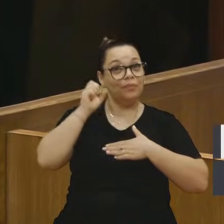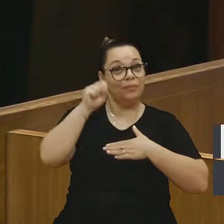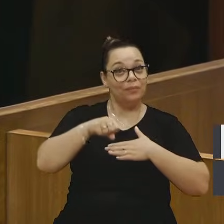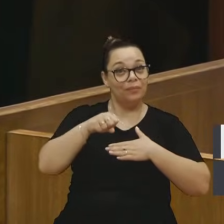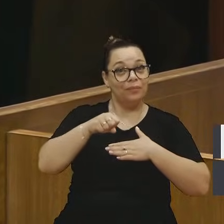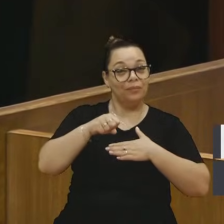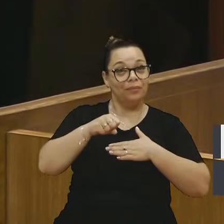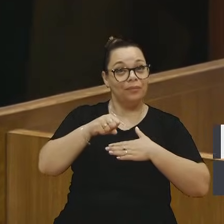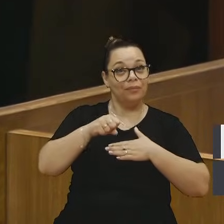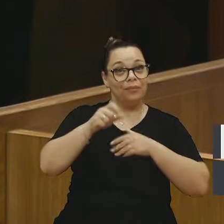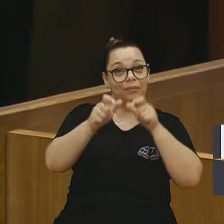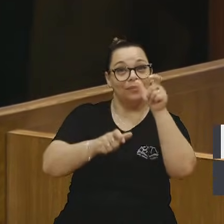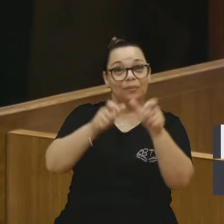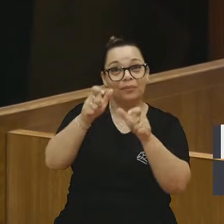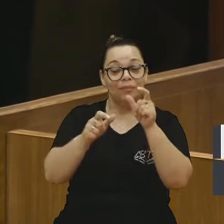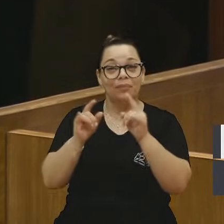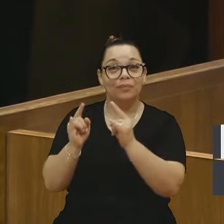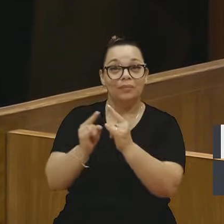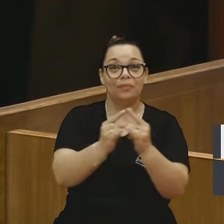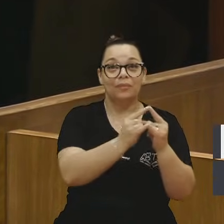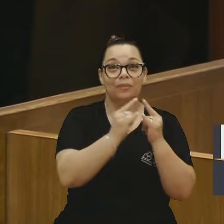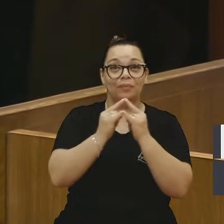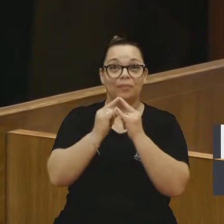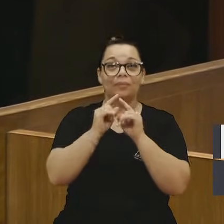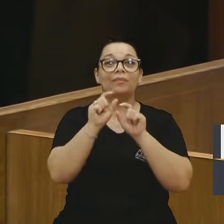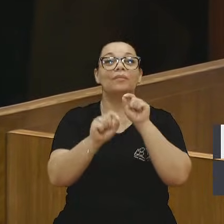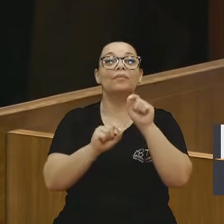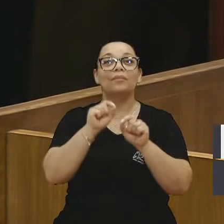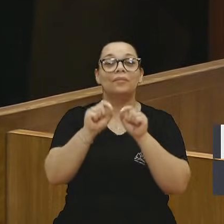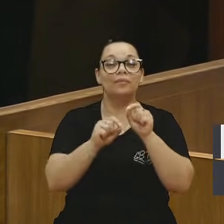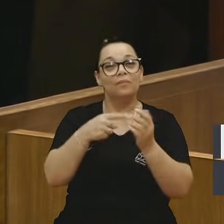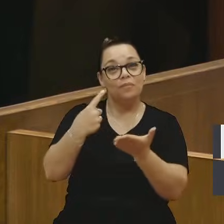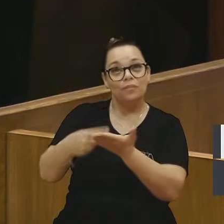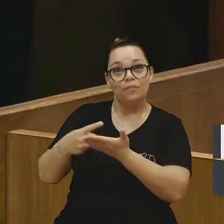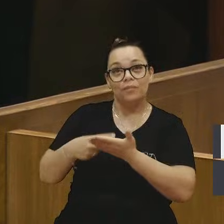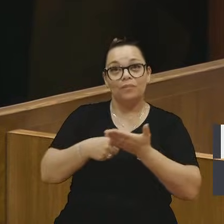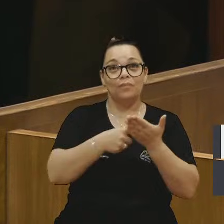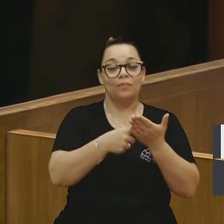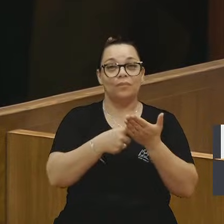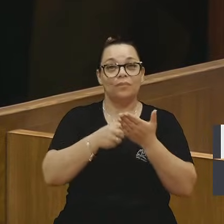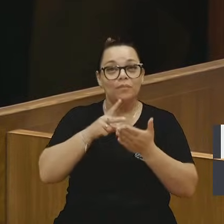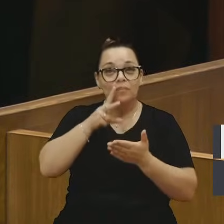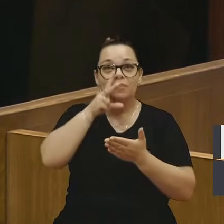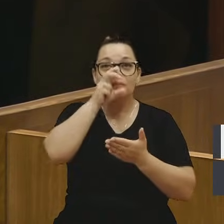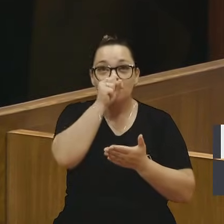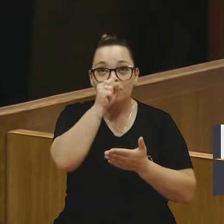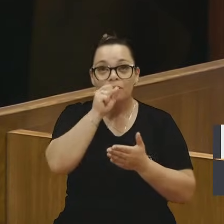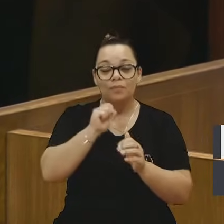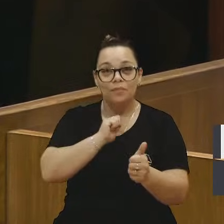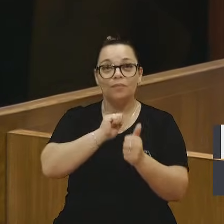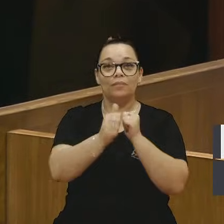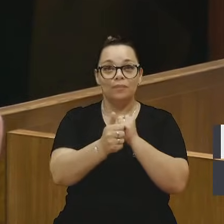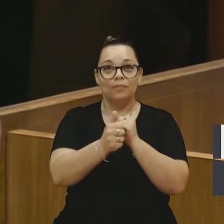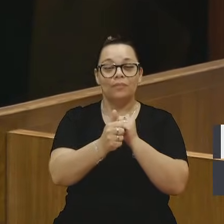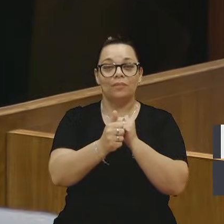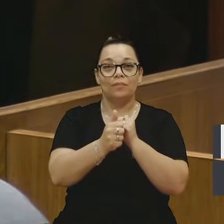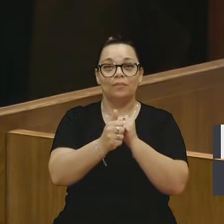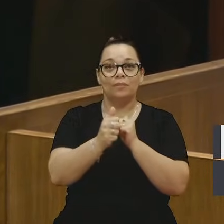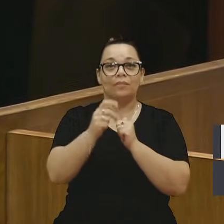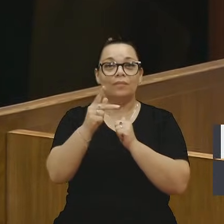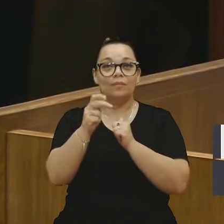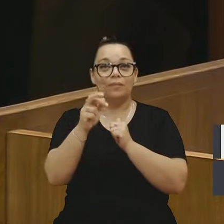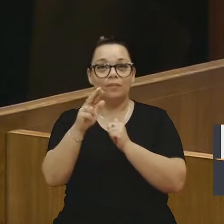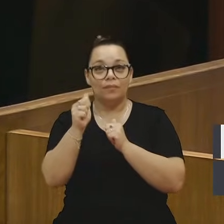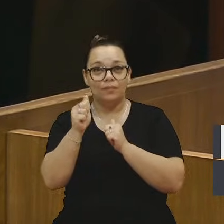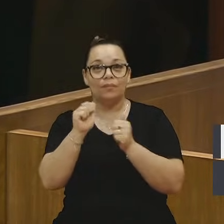de pessoas e instituições que são comprometidas com o fortalecimento do esporte e do paradesporto